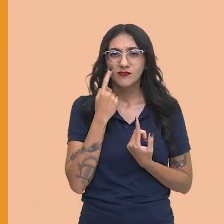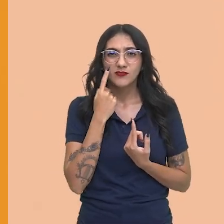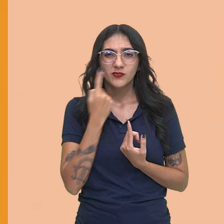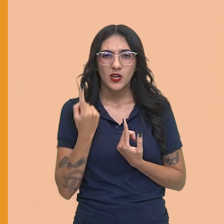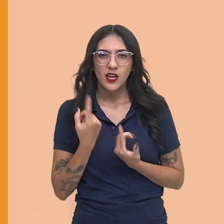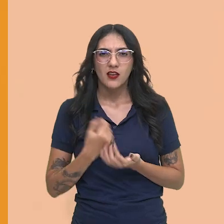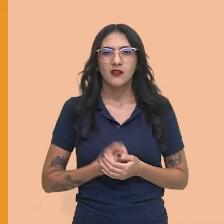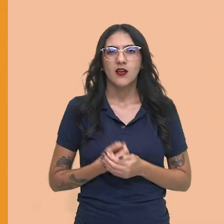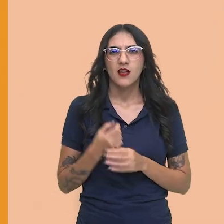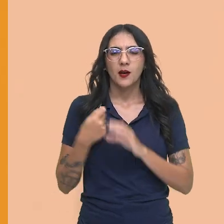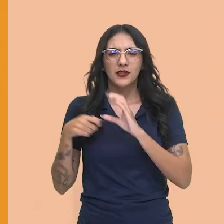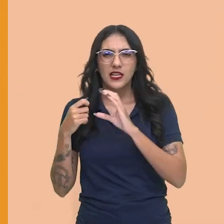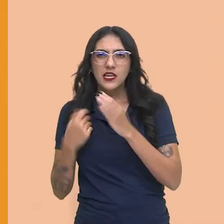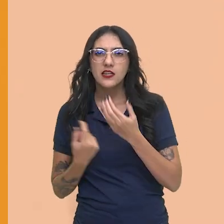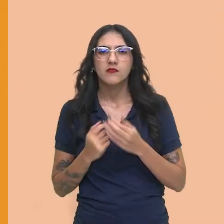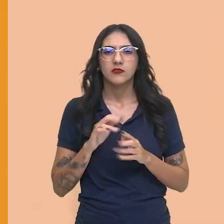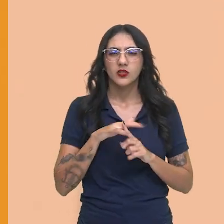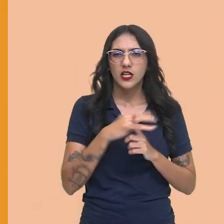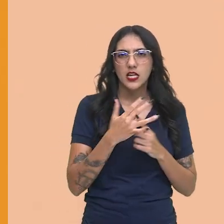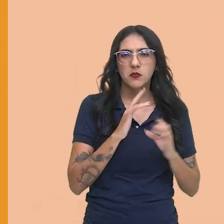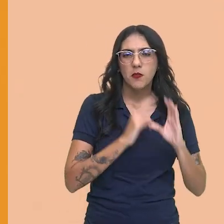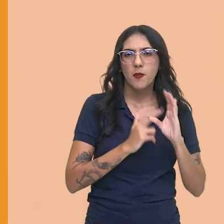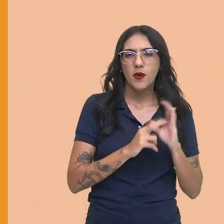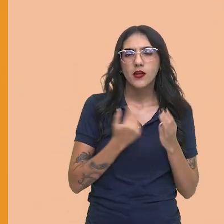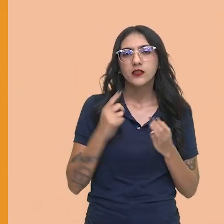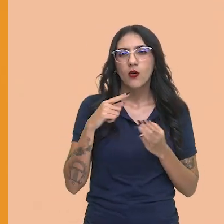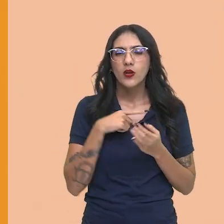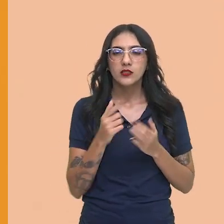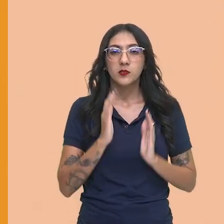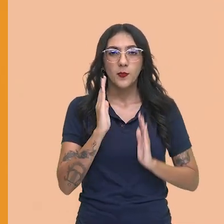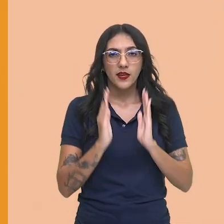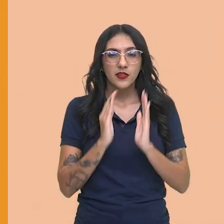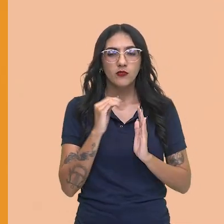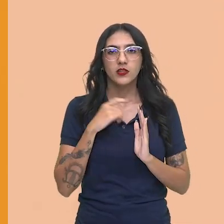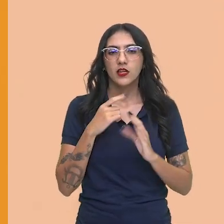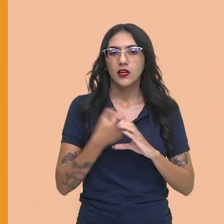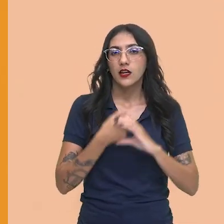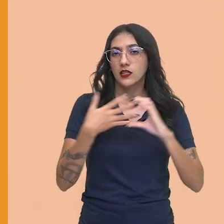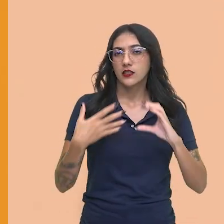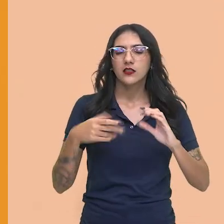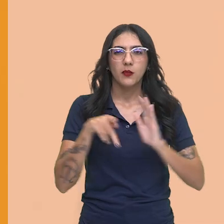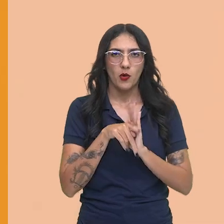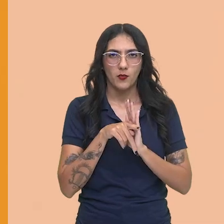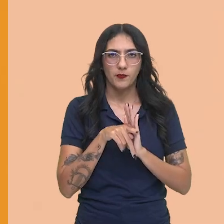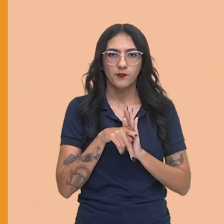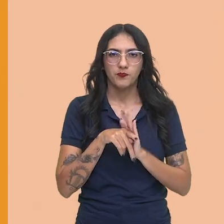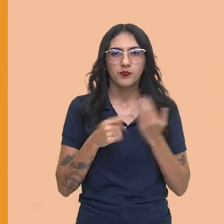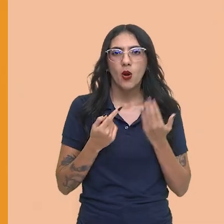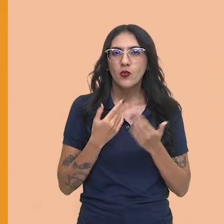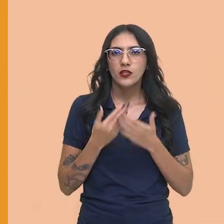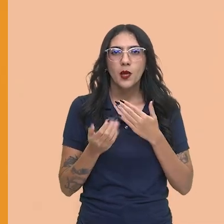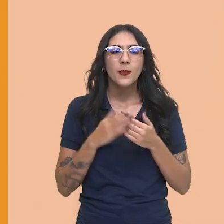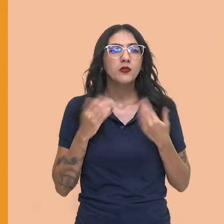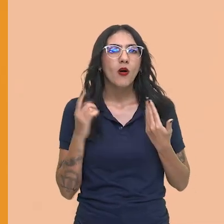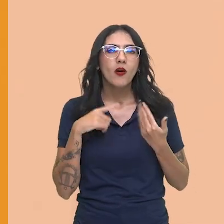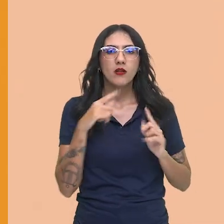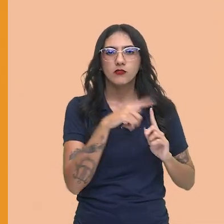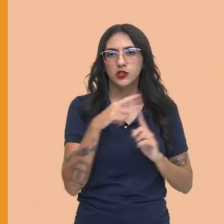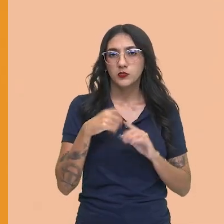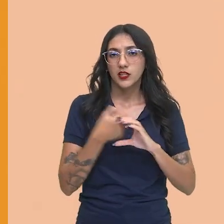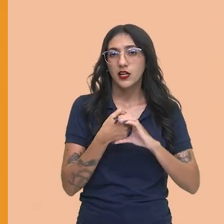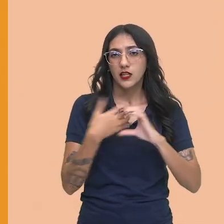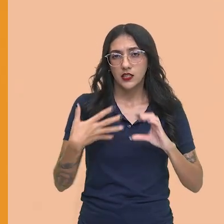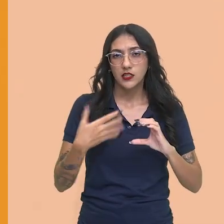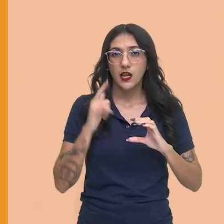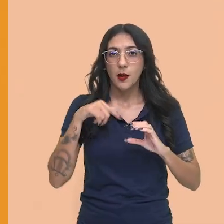direita ou de extrema esquerda, porque os processos ditatoriais, eles têm características específicas, tá? Então, independe da ideologia do governo, são